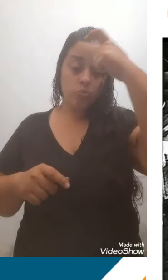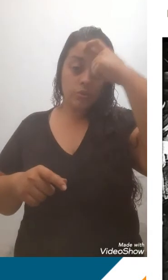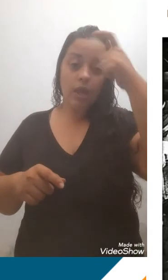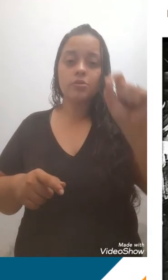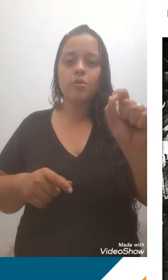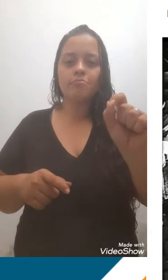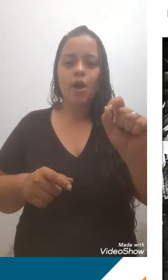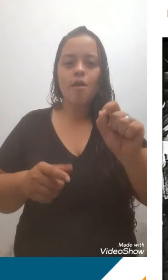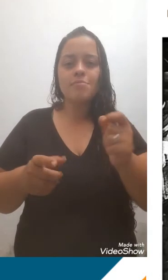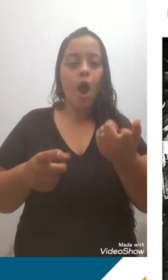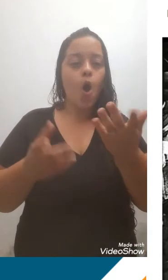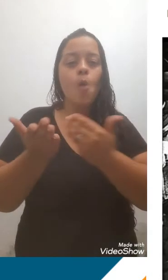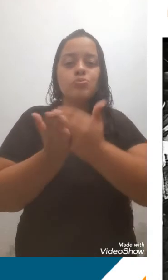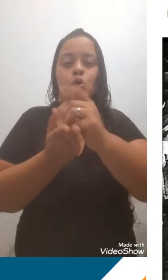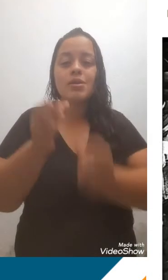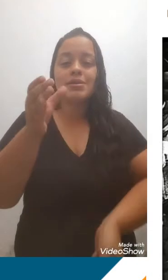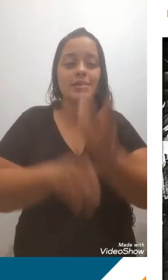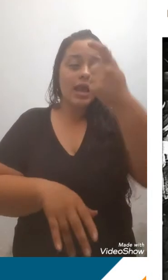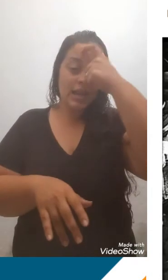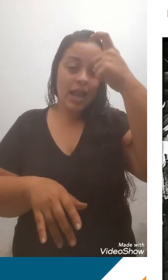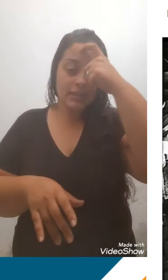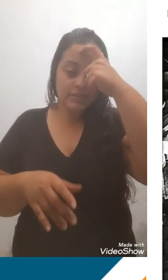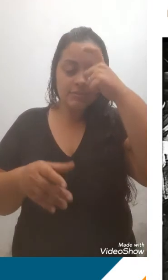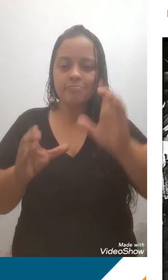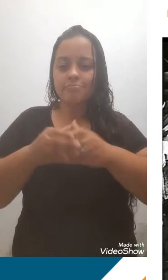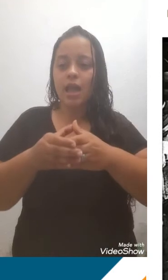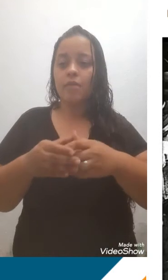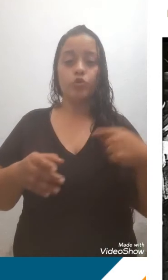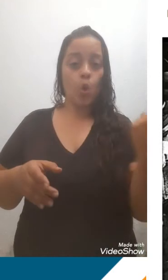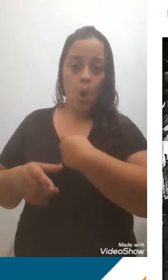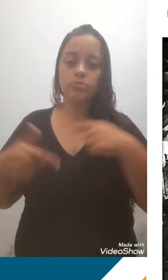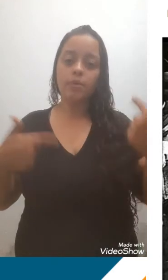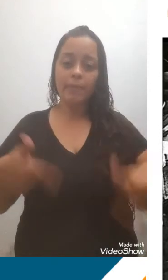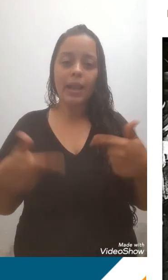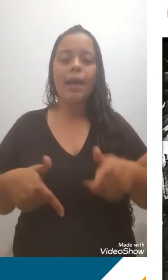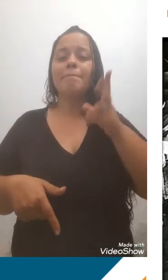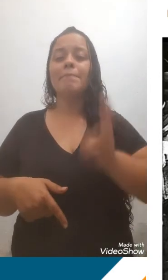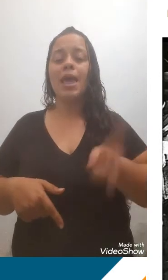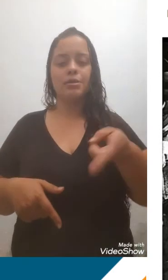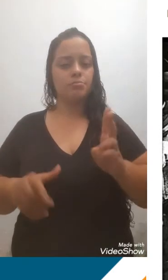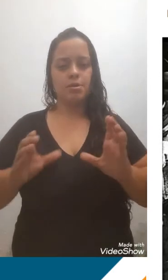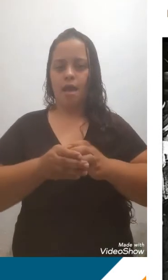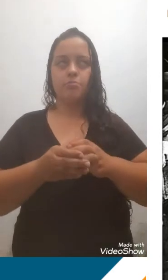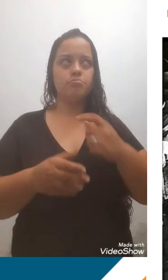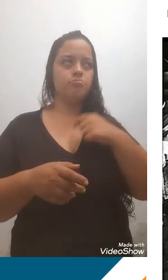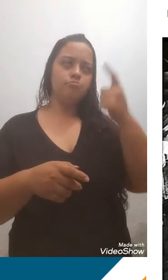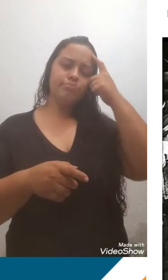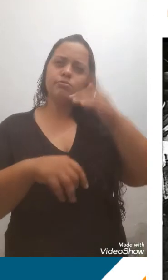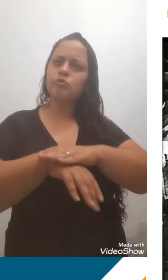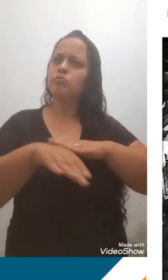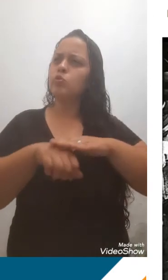de classe, vai criando uma consciência de que nós, trabalhadores, pertencemos a uma mesma classe. Nós,